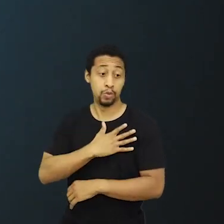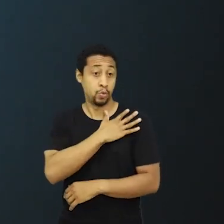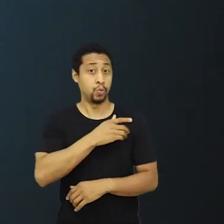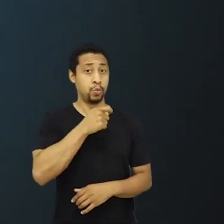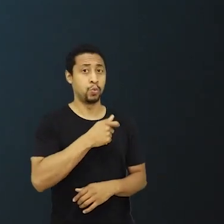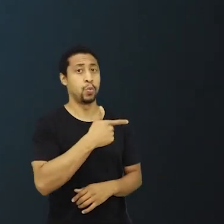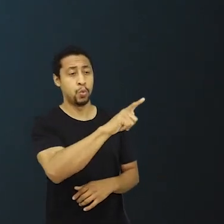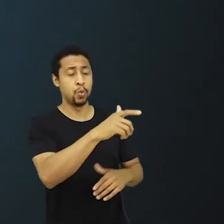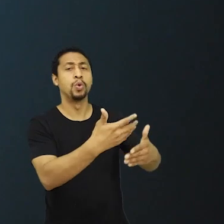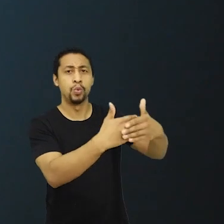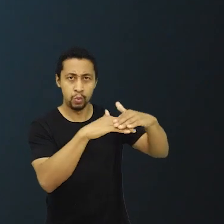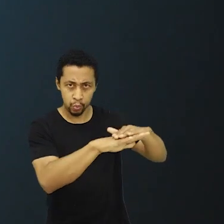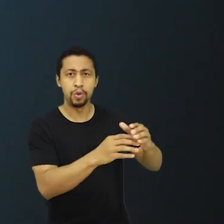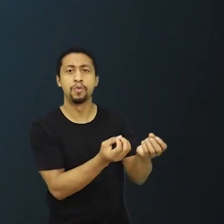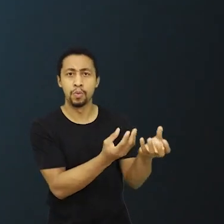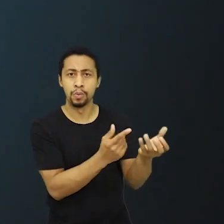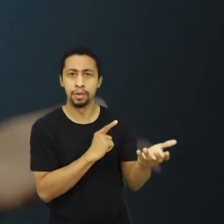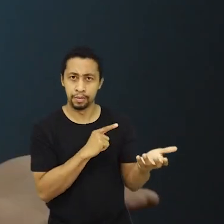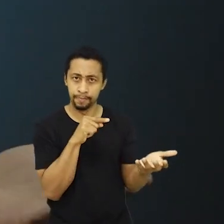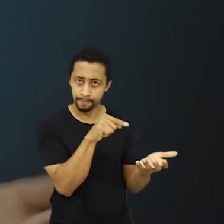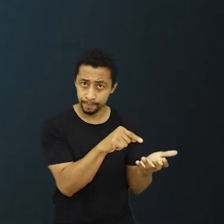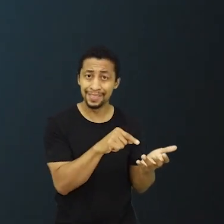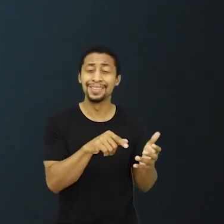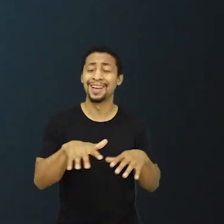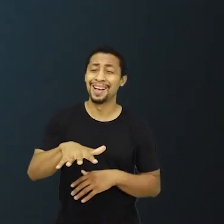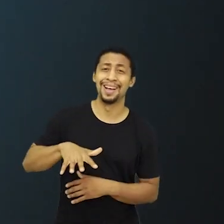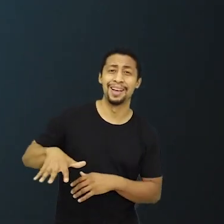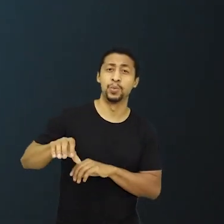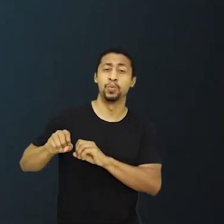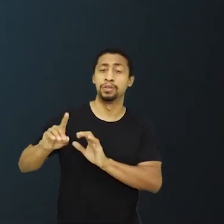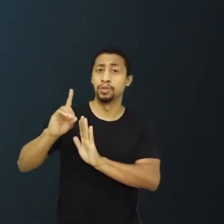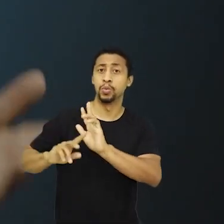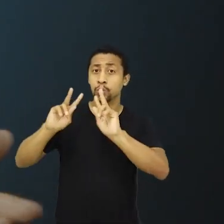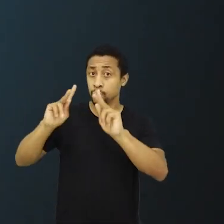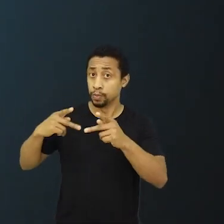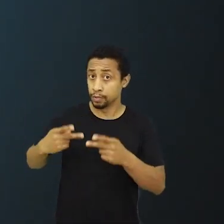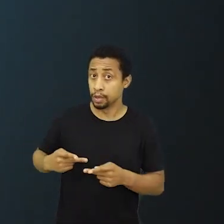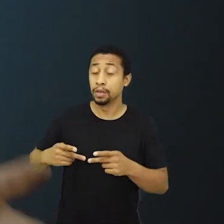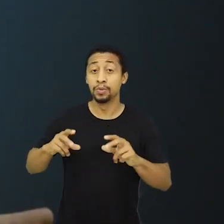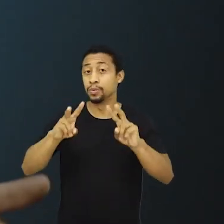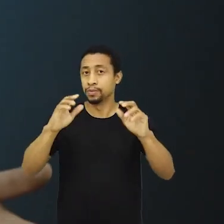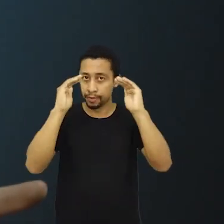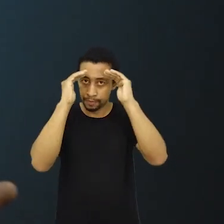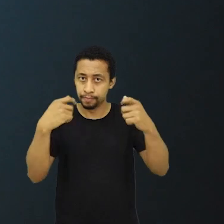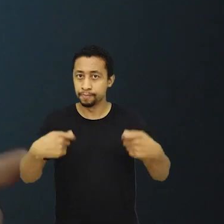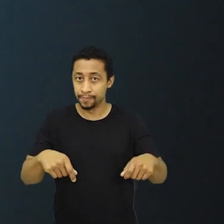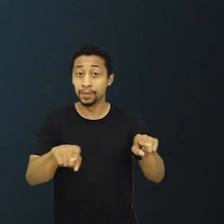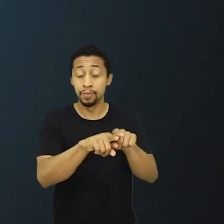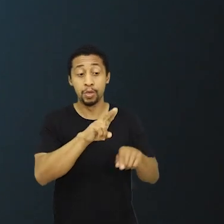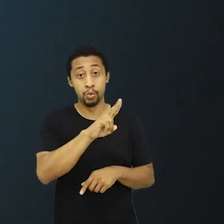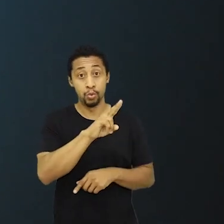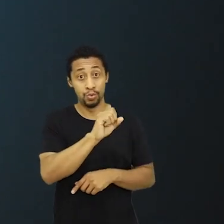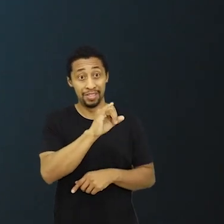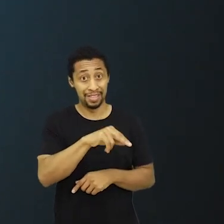grande repositório de conteúdos, toda a área de educação em direitos humanos, com o Respeitar é Preciso e Usina de Valores, hoje em dia